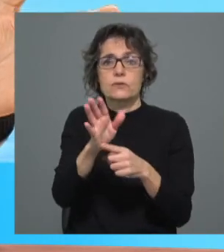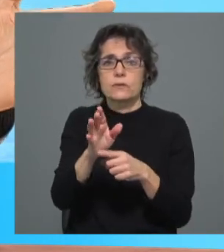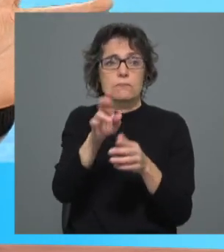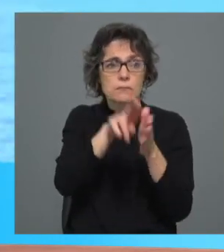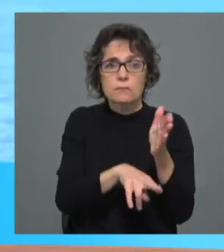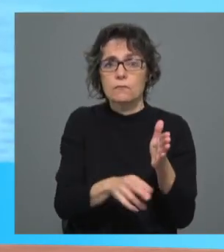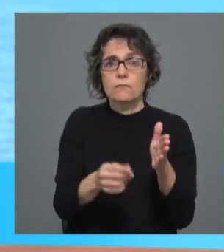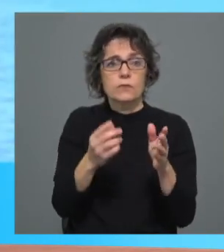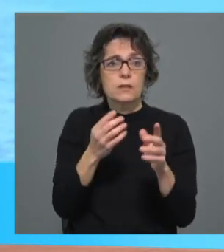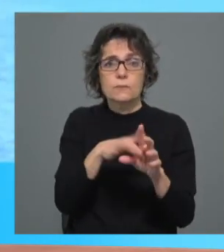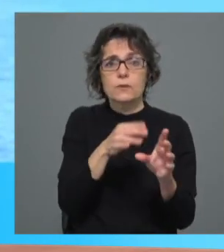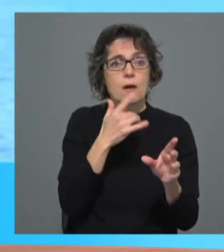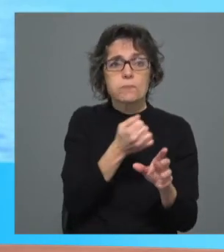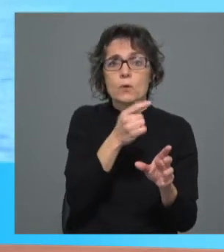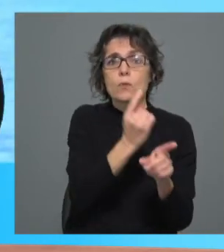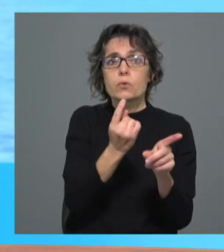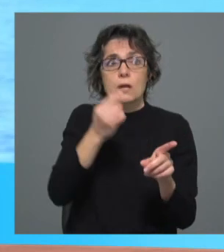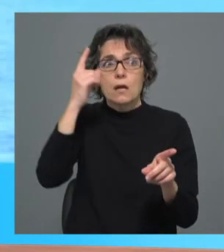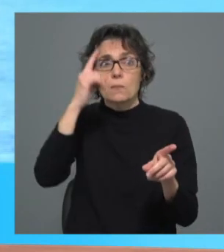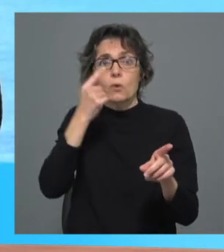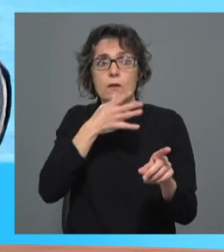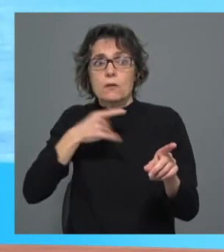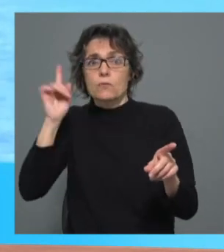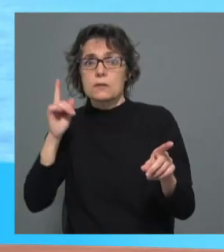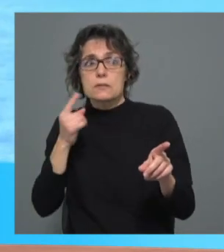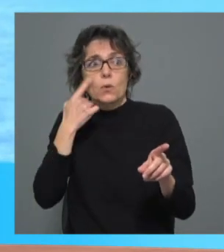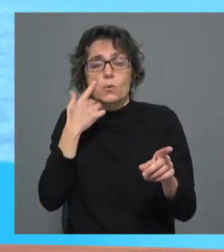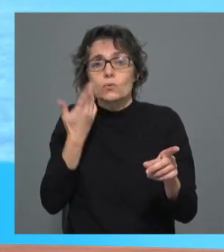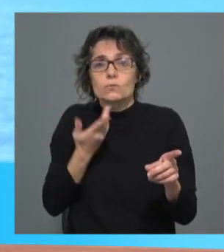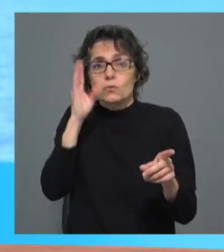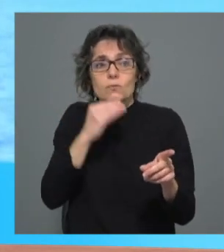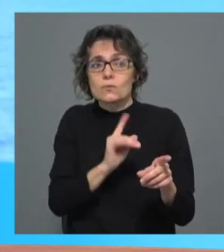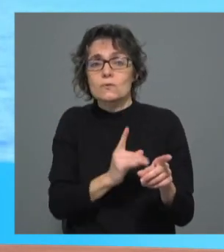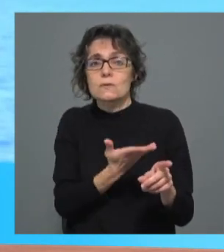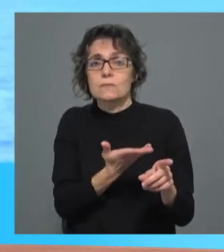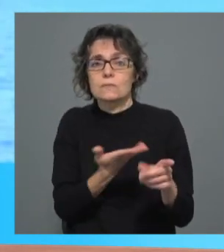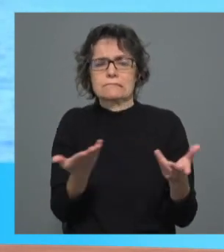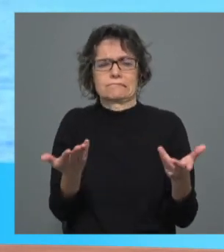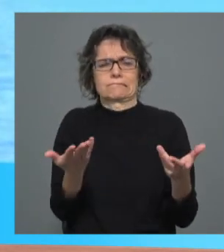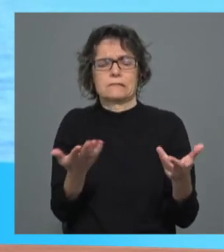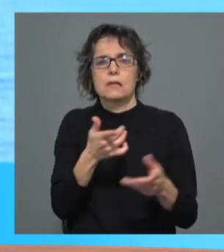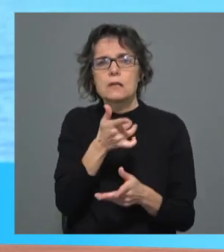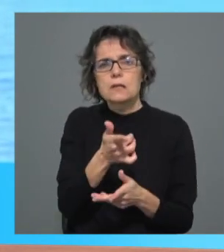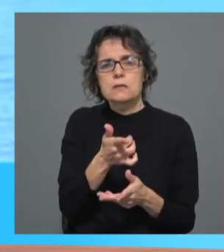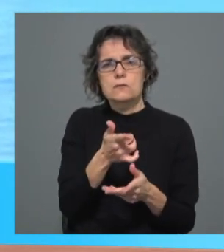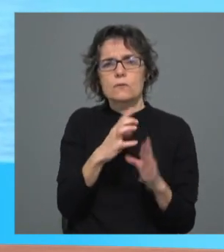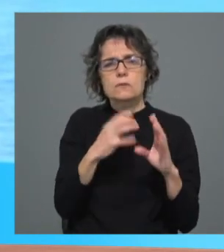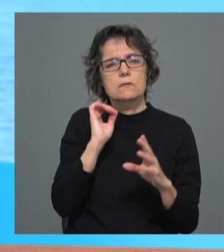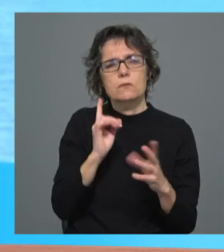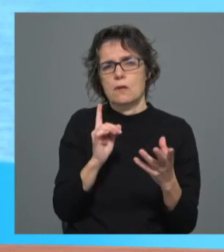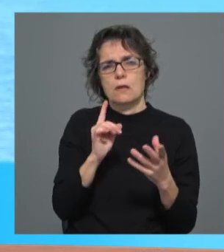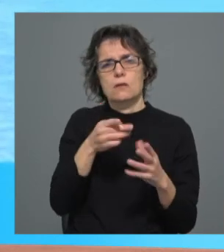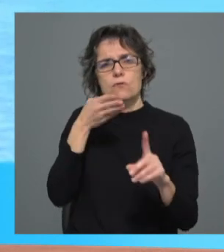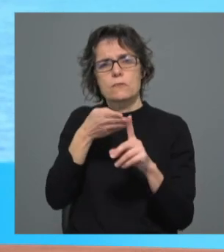soube. Portanto, é uma missão difícil, que requer força, que requer saúde, não é